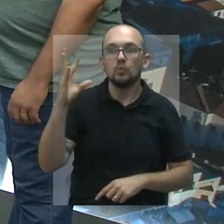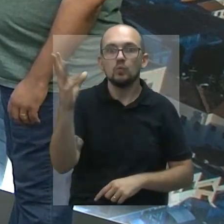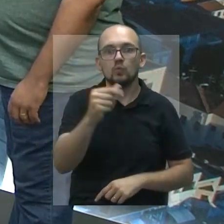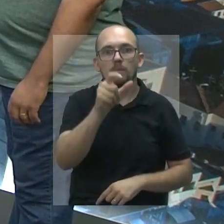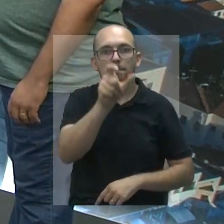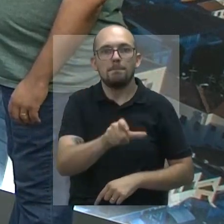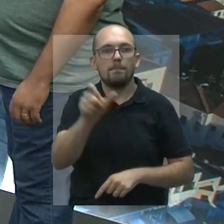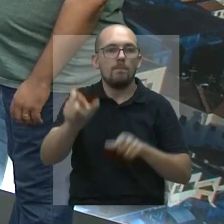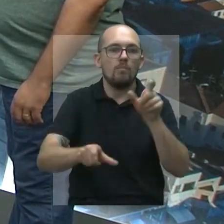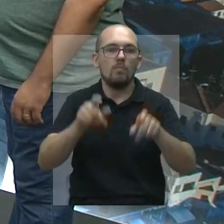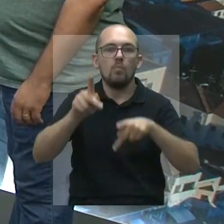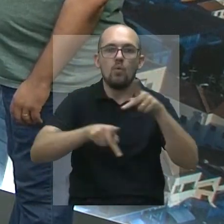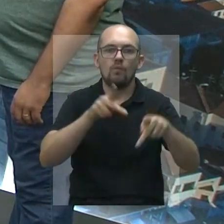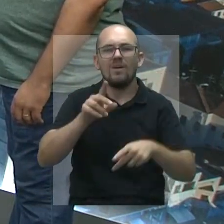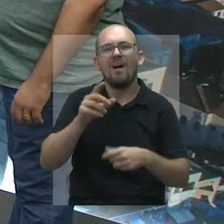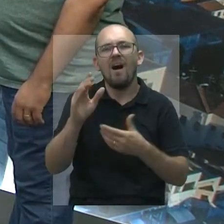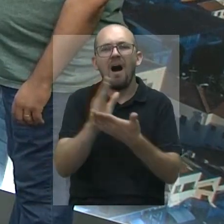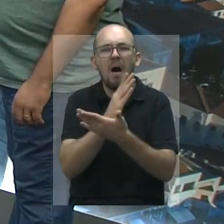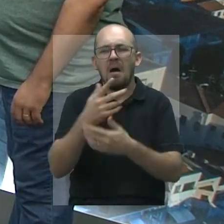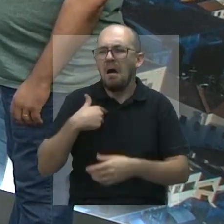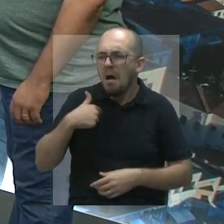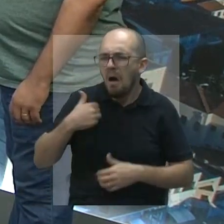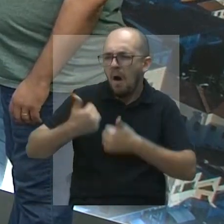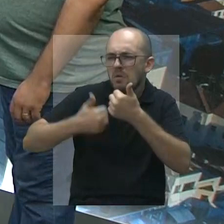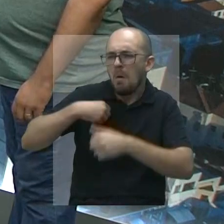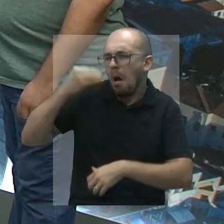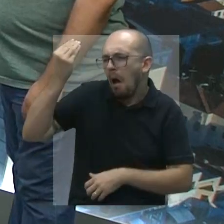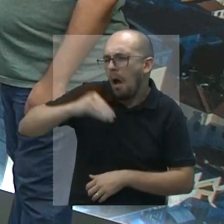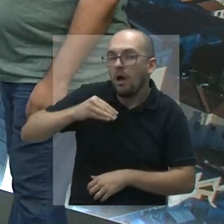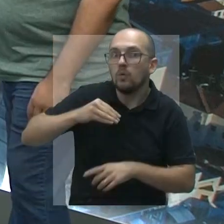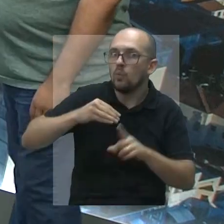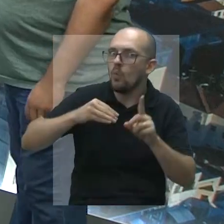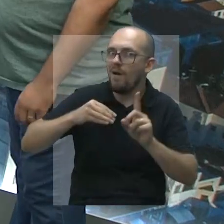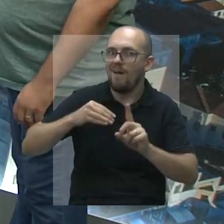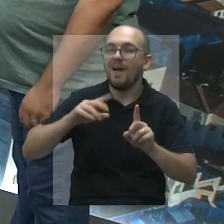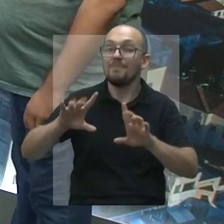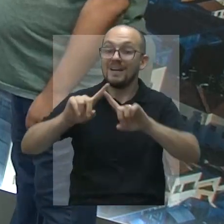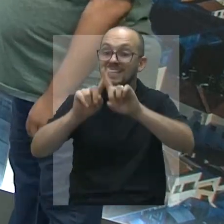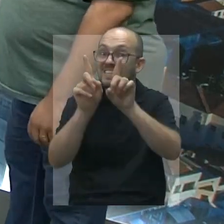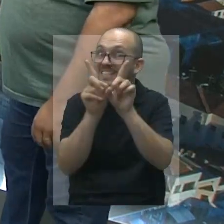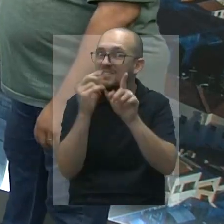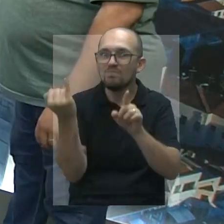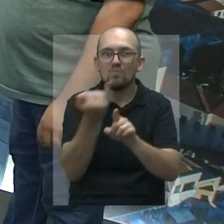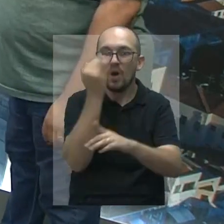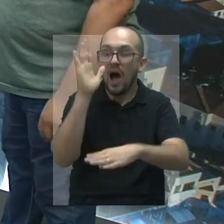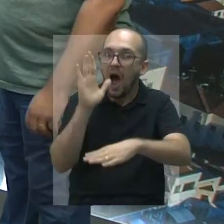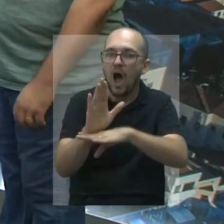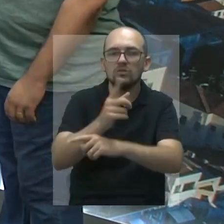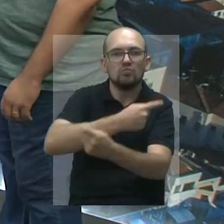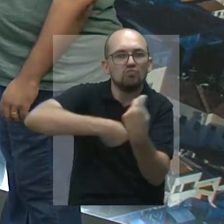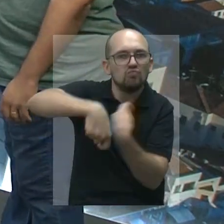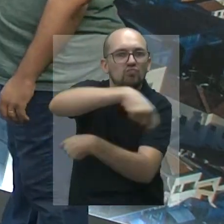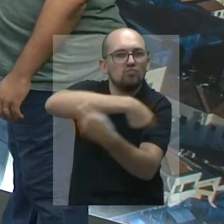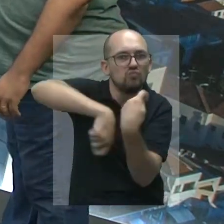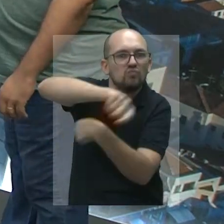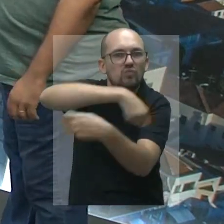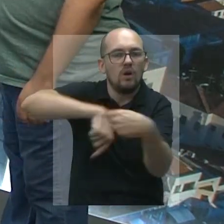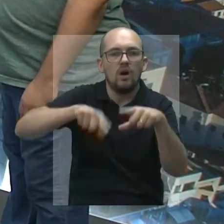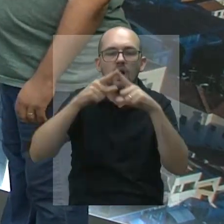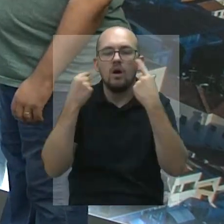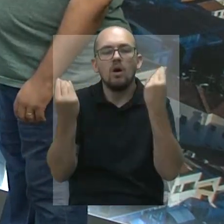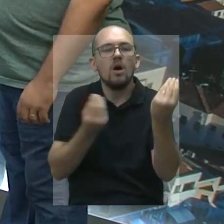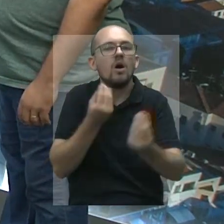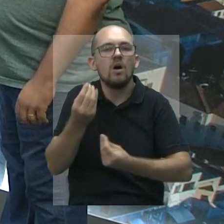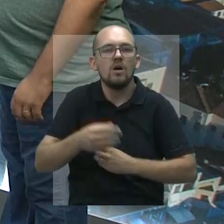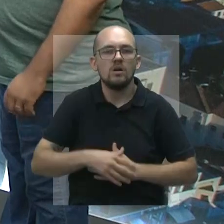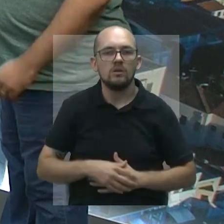não só aqueles que muitas vezes não gostam muito de futebol, mas a importância inclusive econômica para o município de um clube como o 15.